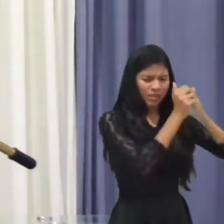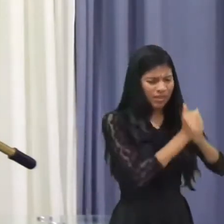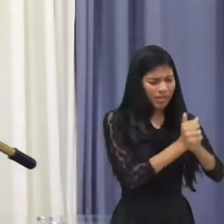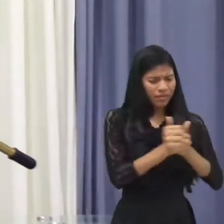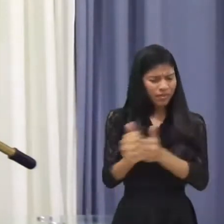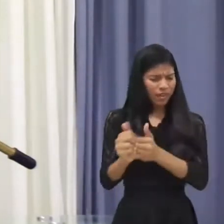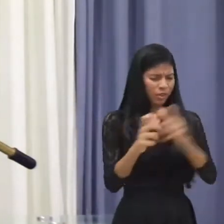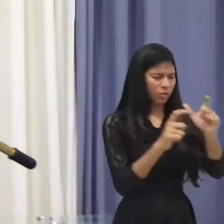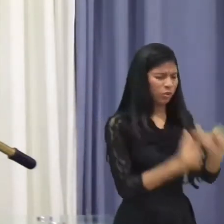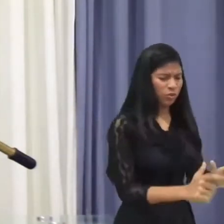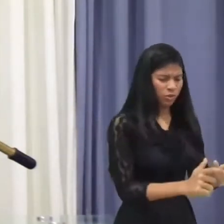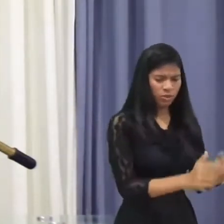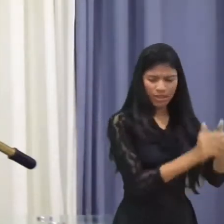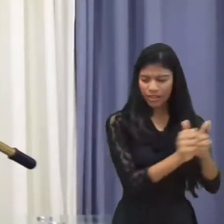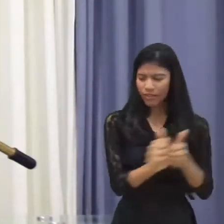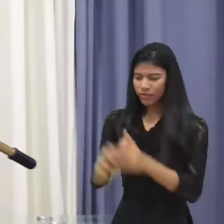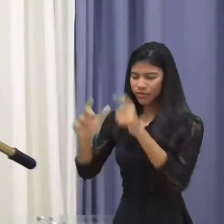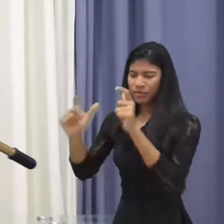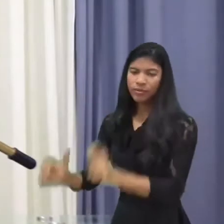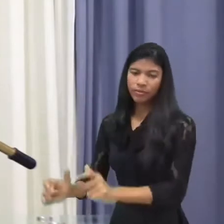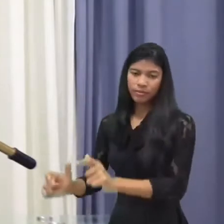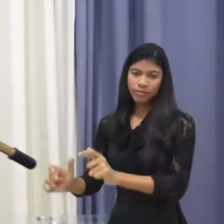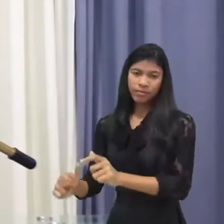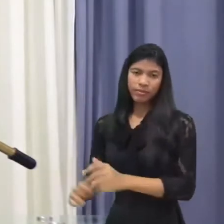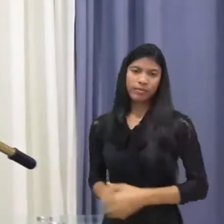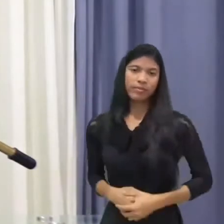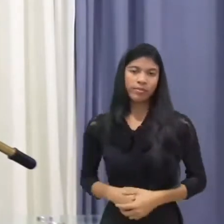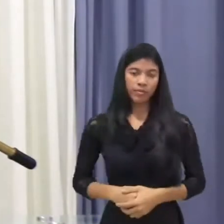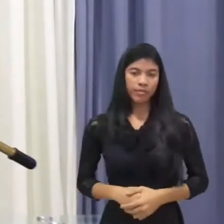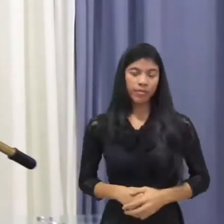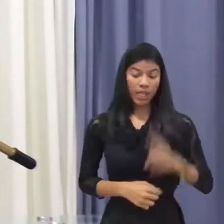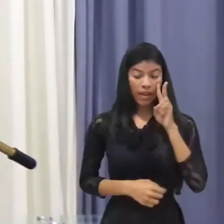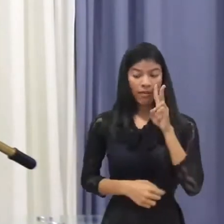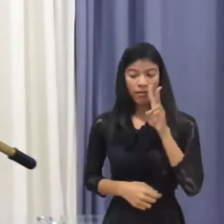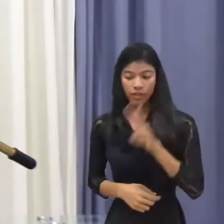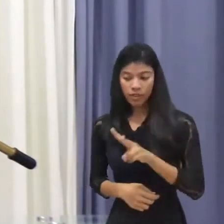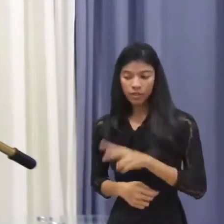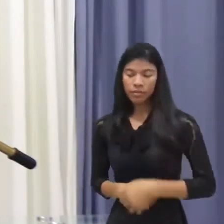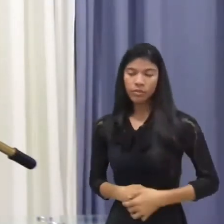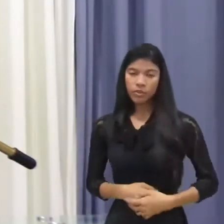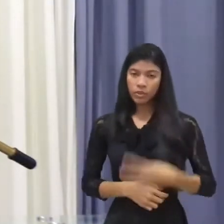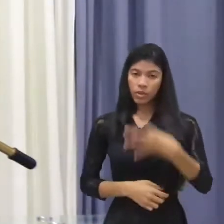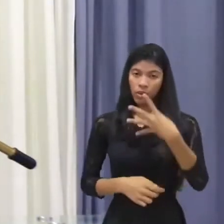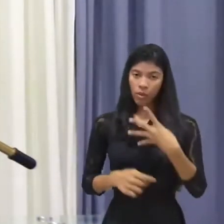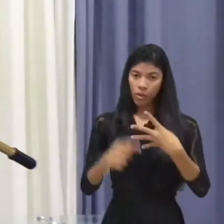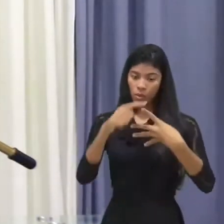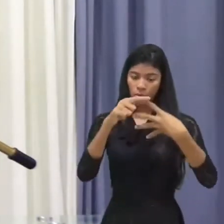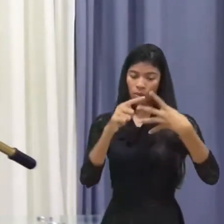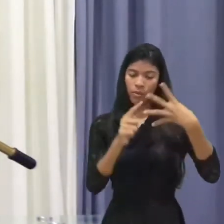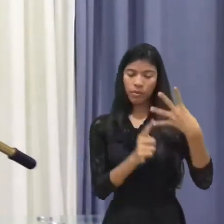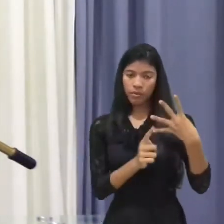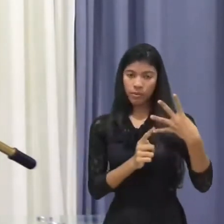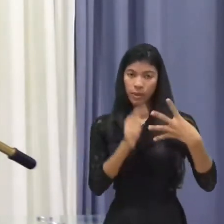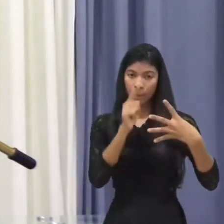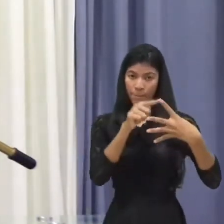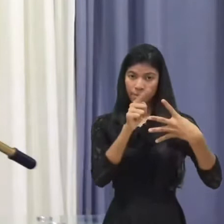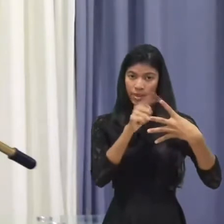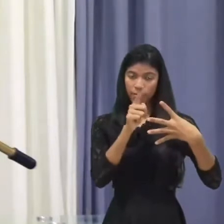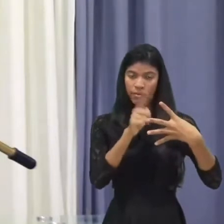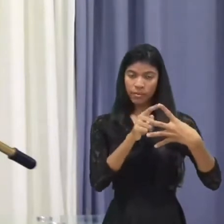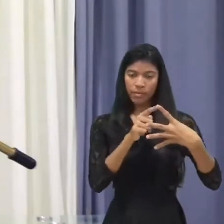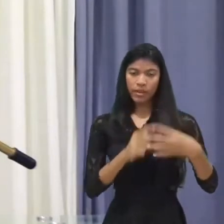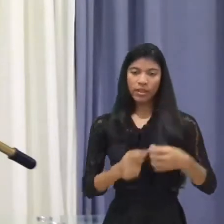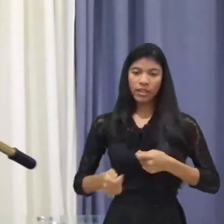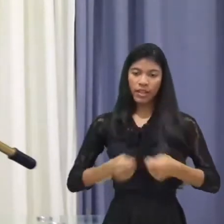outro. Encontramos esse uso em 4 ocorrências. Em Atos 8 e 39, quando fala